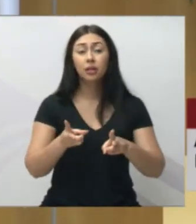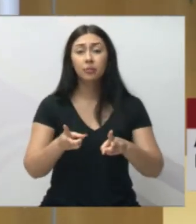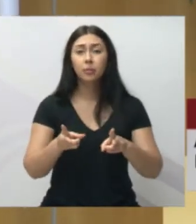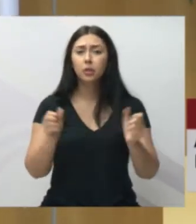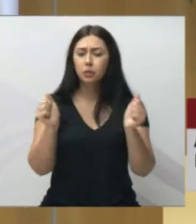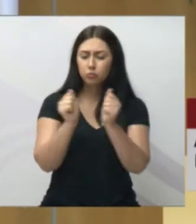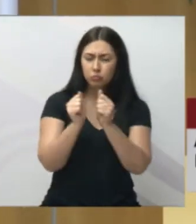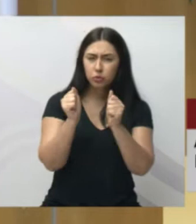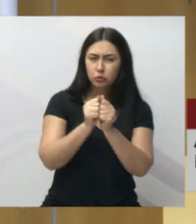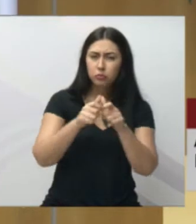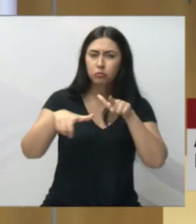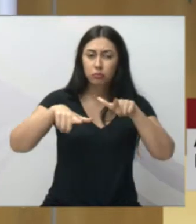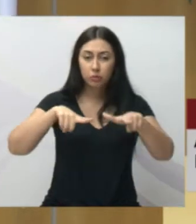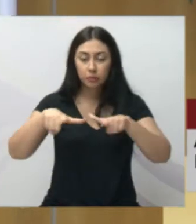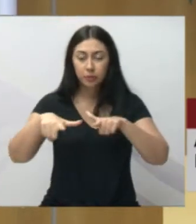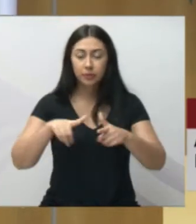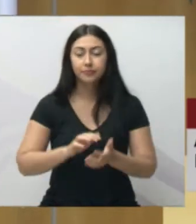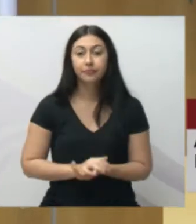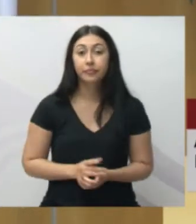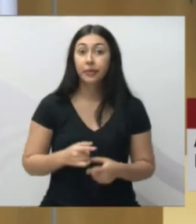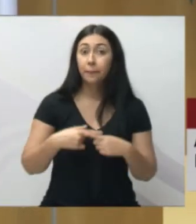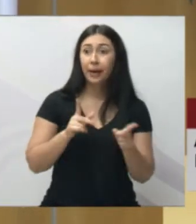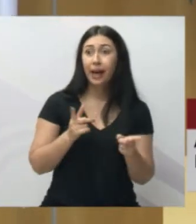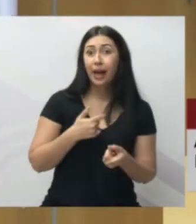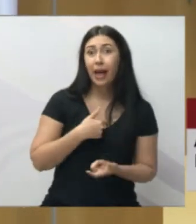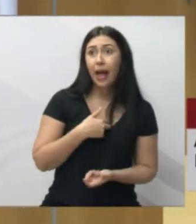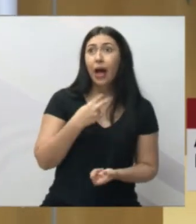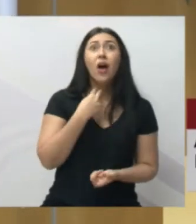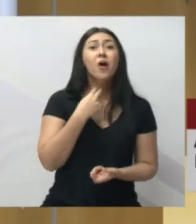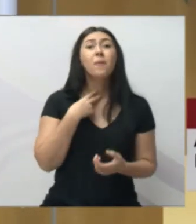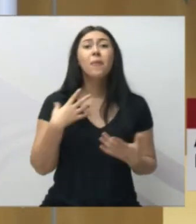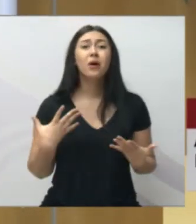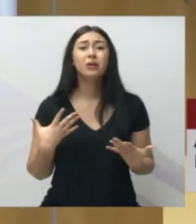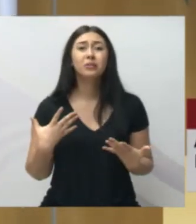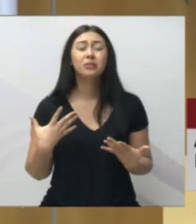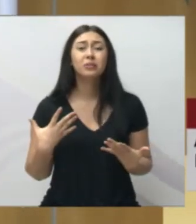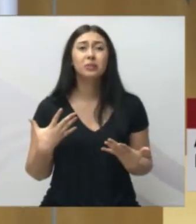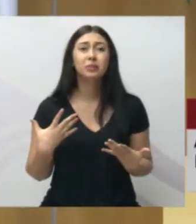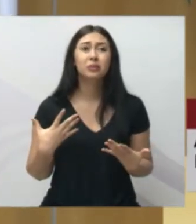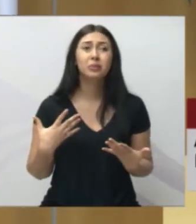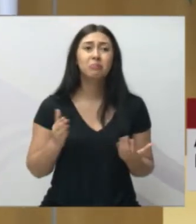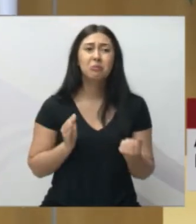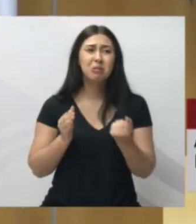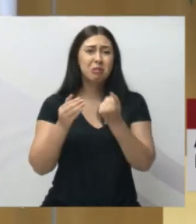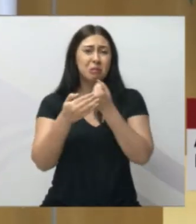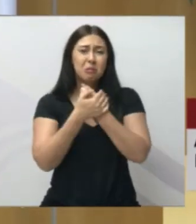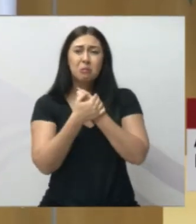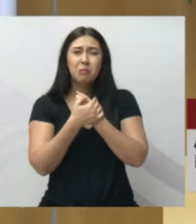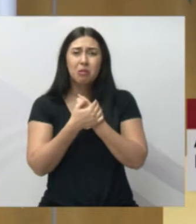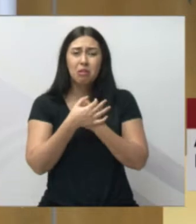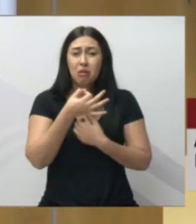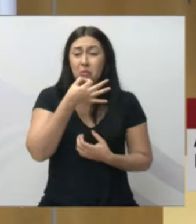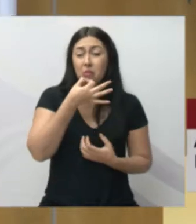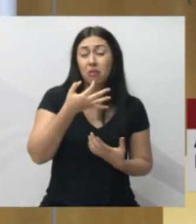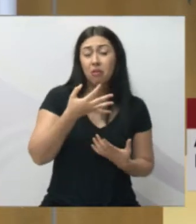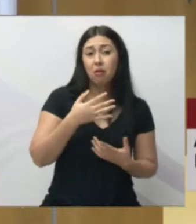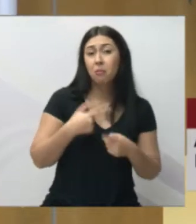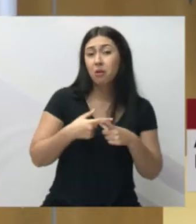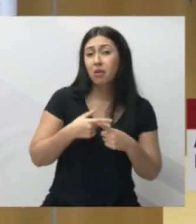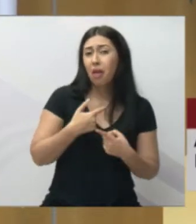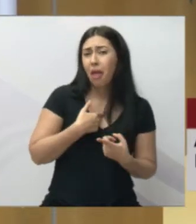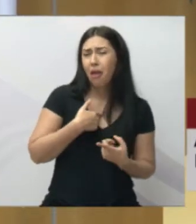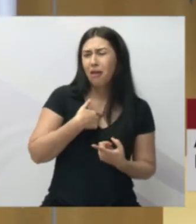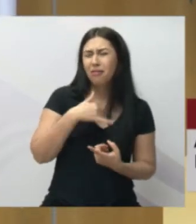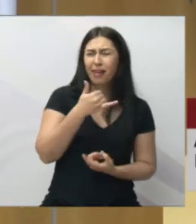mesma. Mas eu não posso deixar de me expressar, porque eu acho que faria mal para mim. Quem